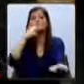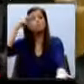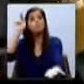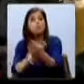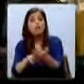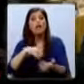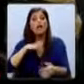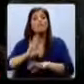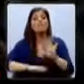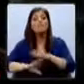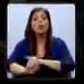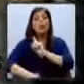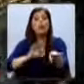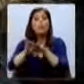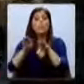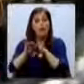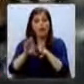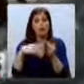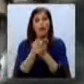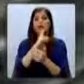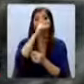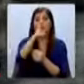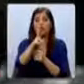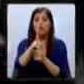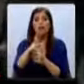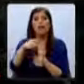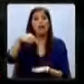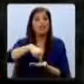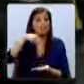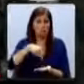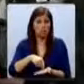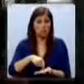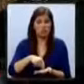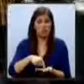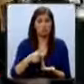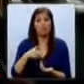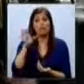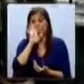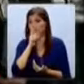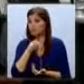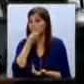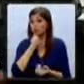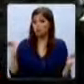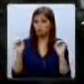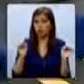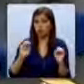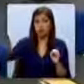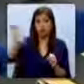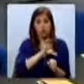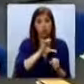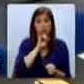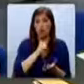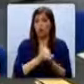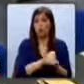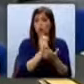país a ir ao encontro das exigências de parceiros e credores, sob pena de não receber a última tranche do segundo resgate.